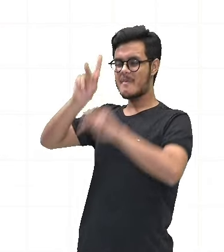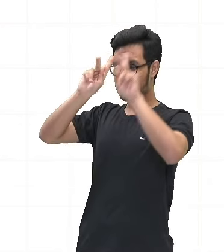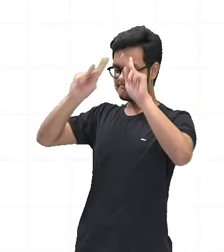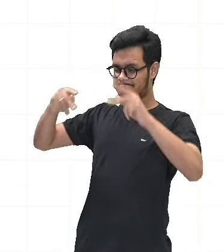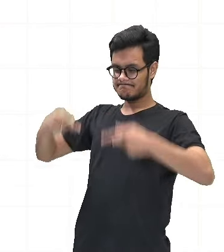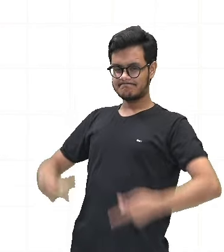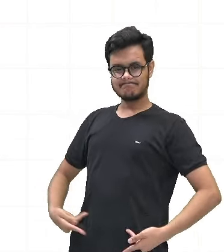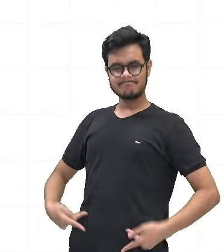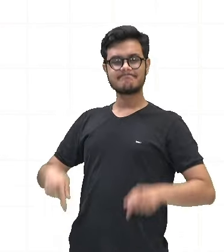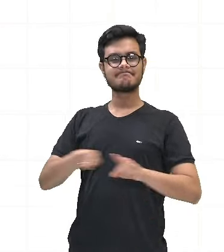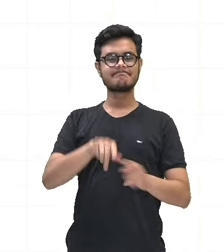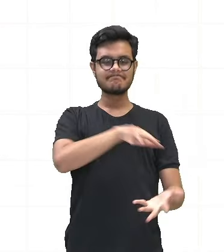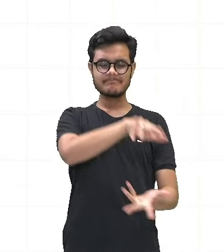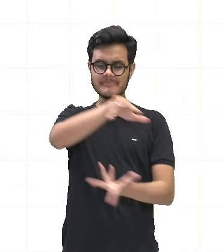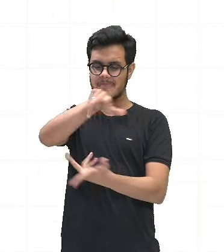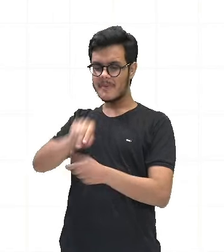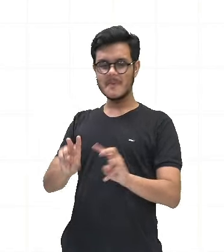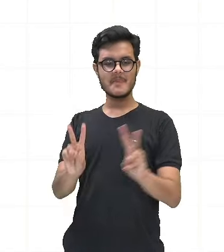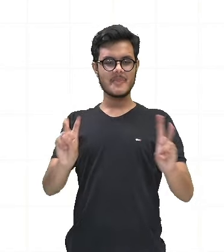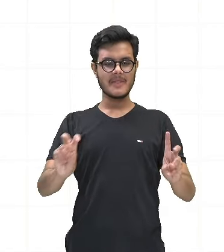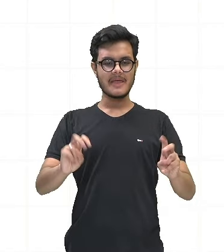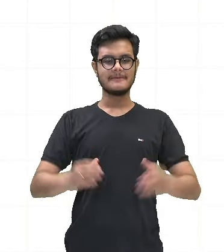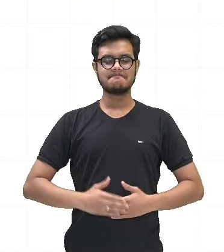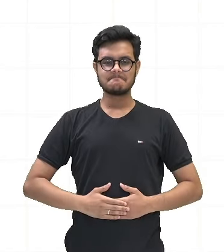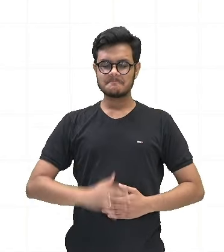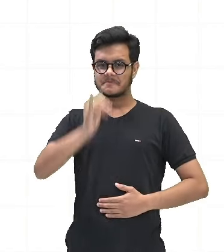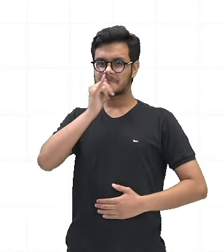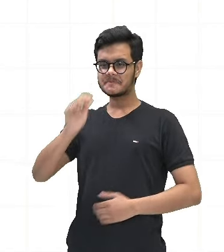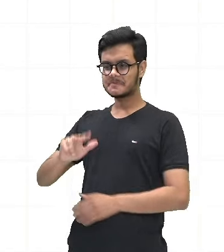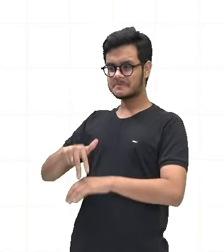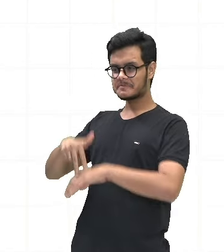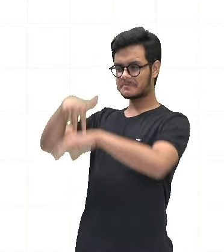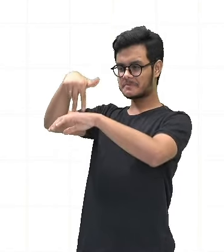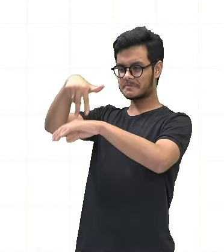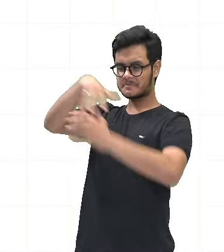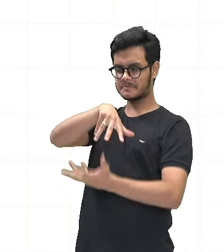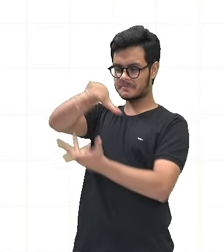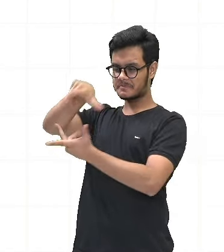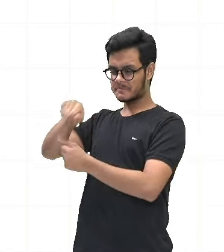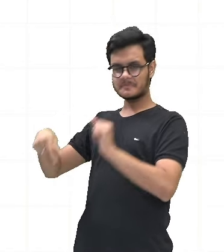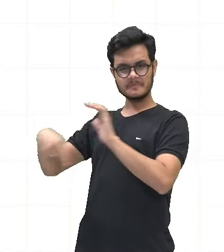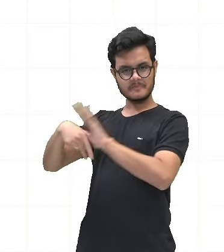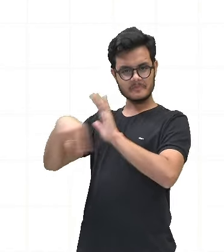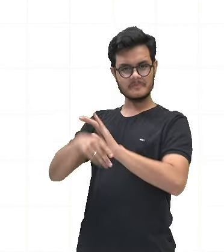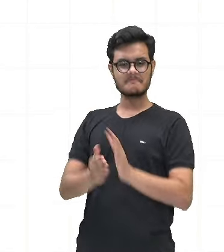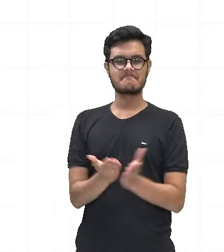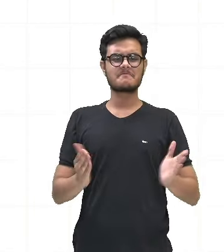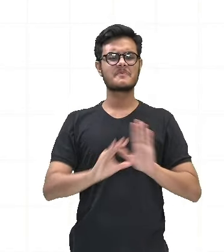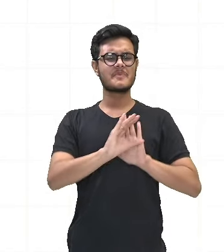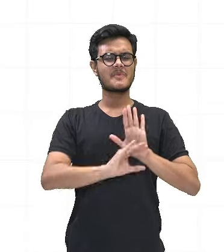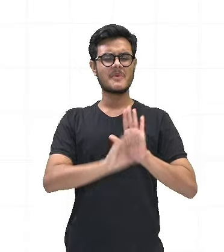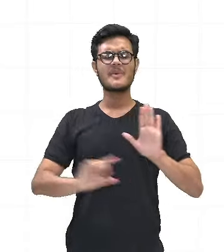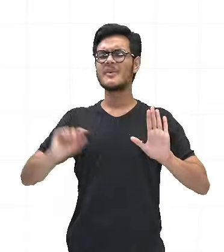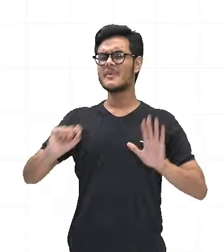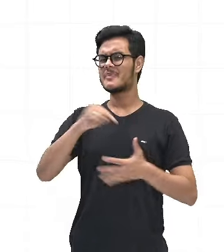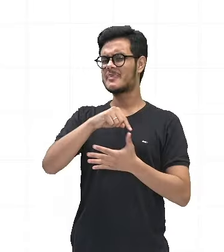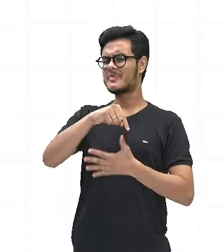humano e do mundo. Detalhamento, o antropocentrismo renascentista, conceito de humanismo